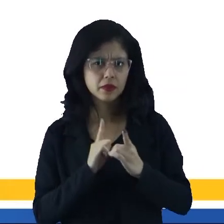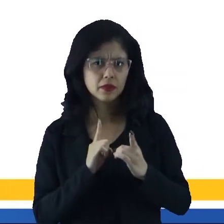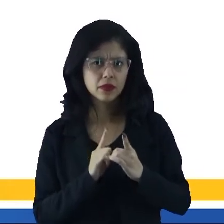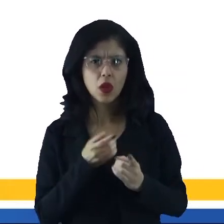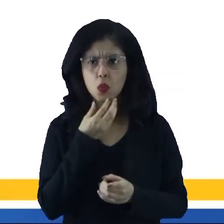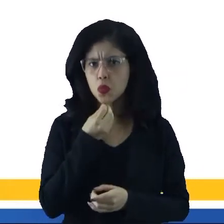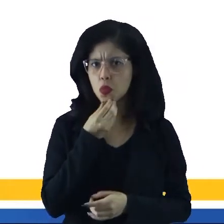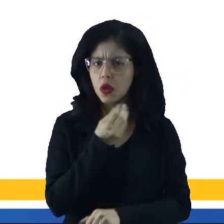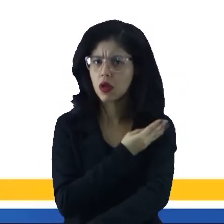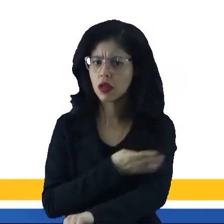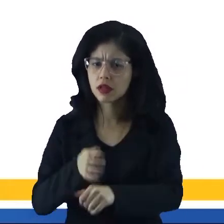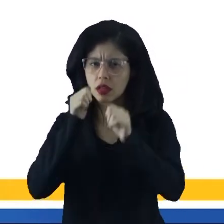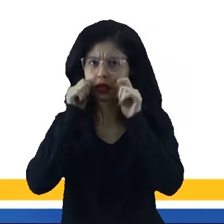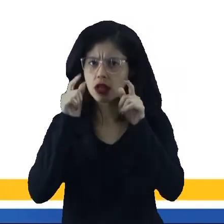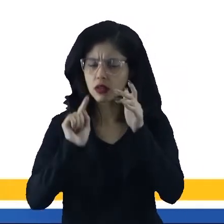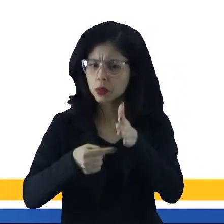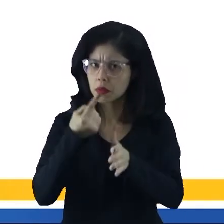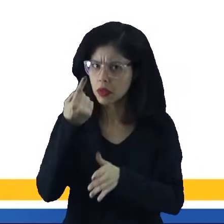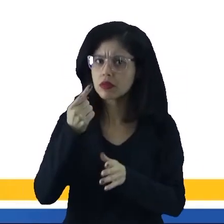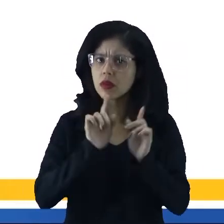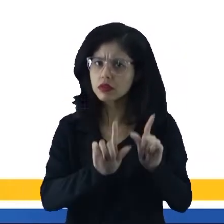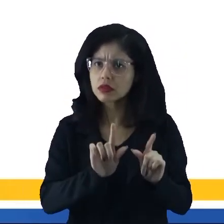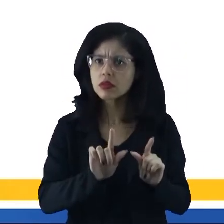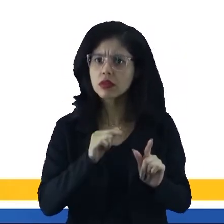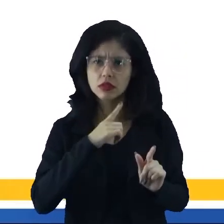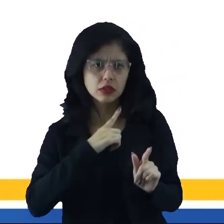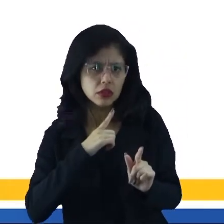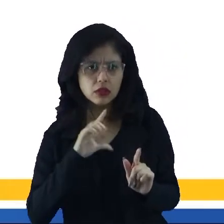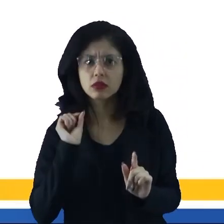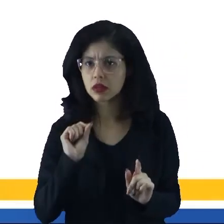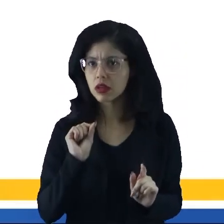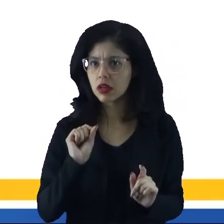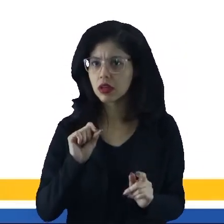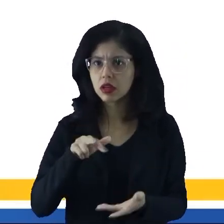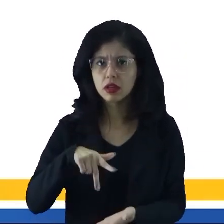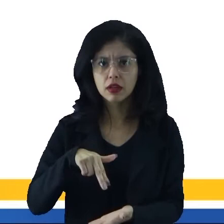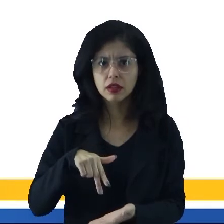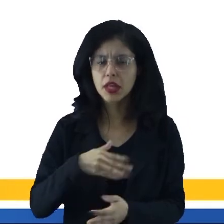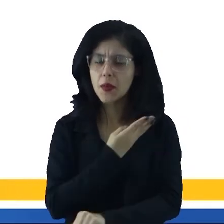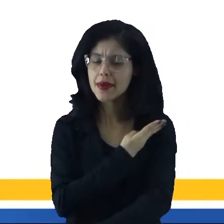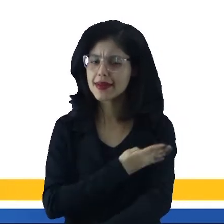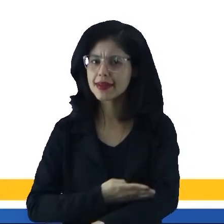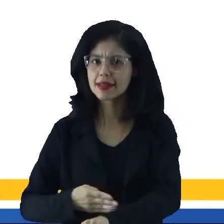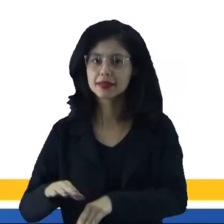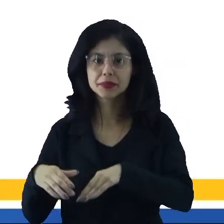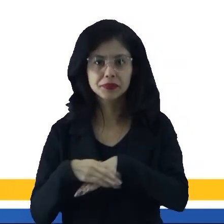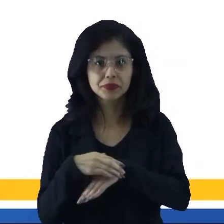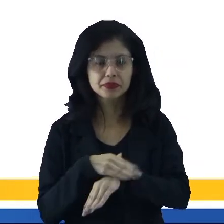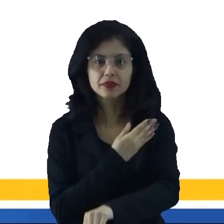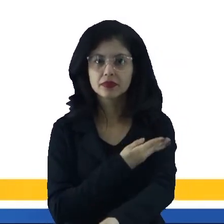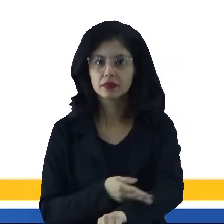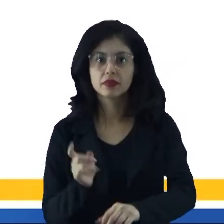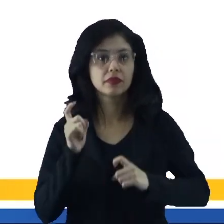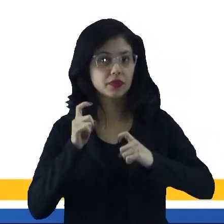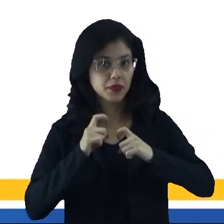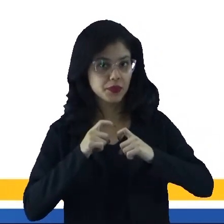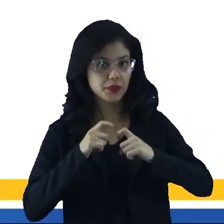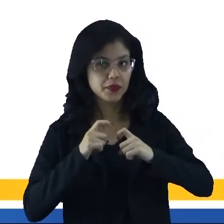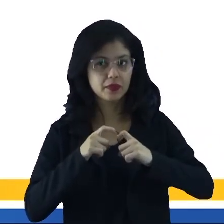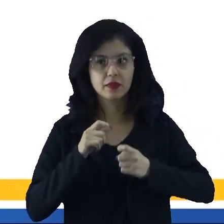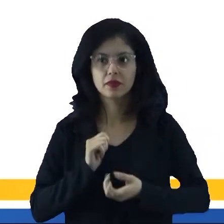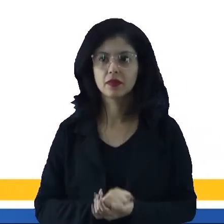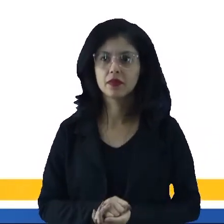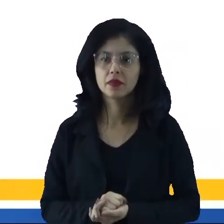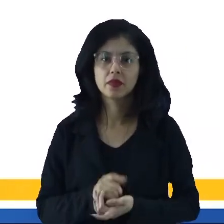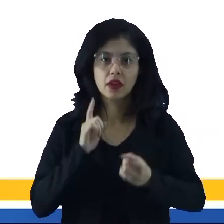se você se atentar no primeiro quadrinho, nós temos aí as pernas todas brancas, o sapatinho. A gente dá a entender que é o médico, né? Que